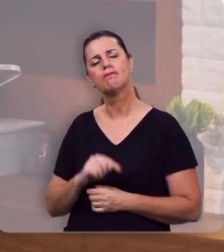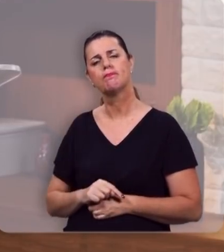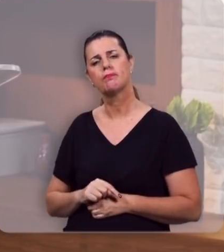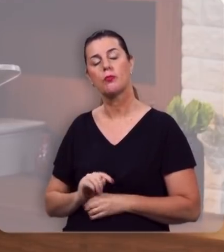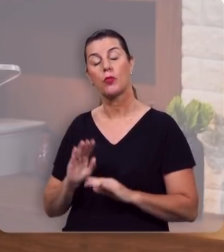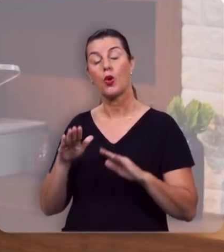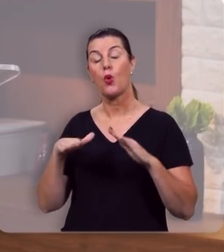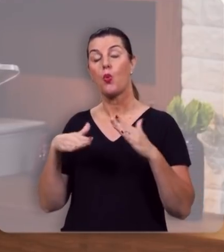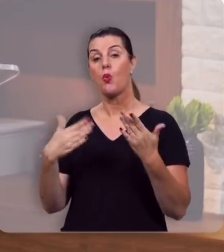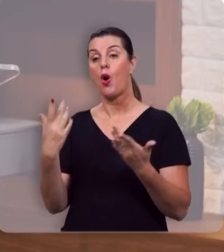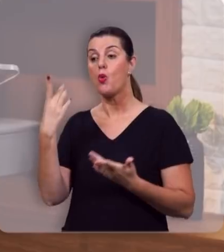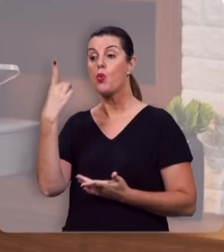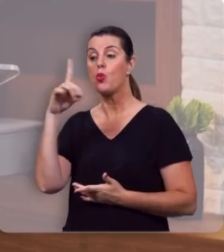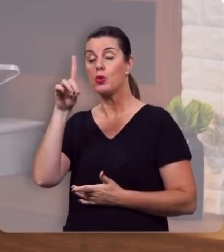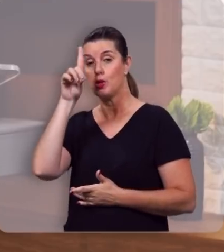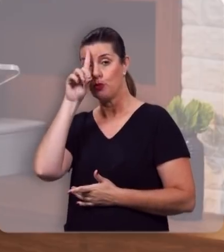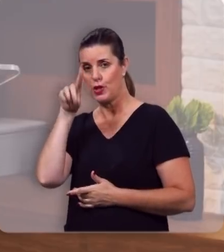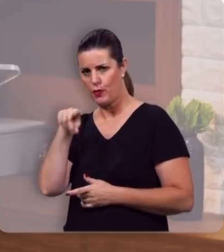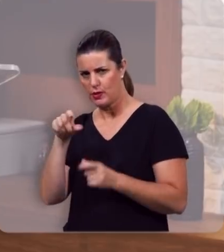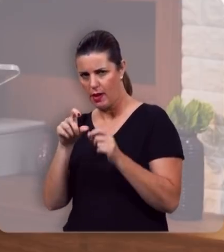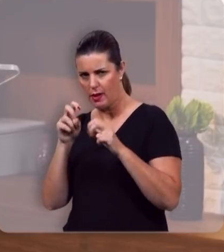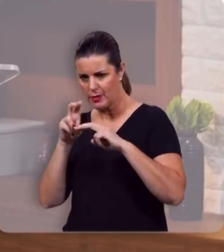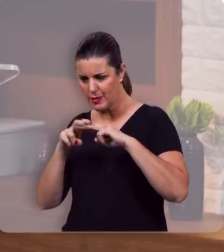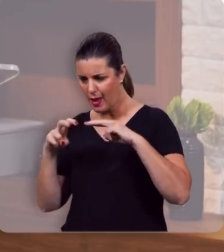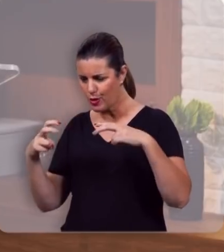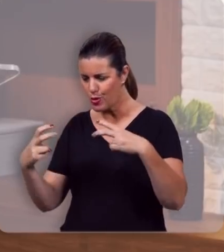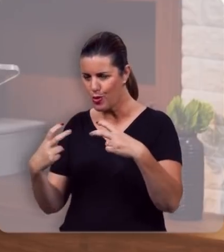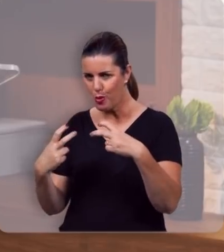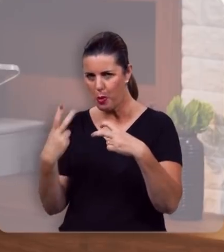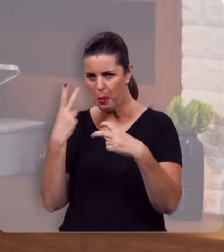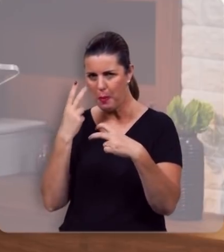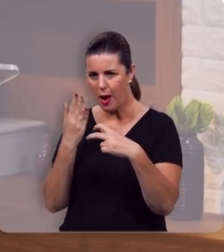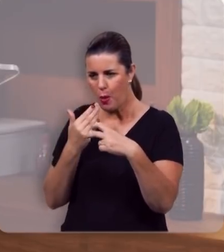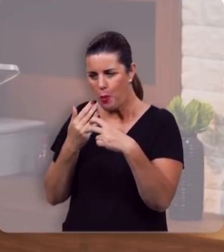Qual foi a última vez que vocês sentaram ao redor da mesa para bater um bom papo?